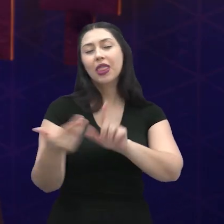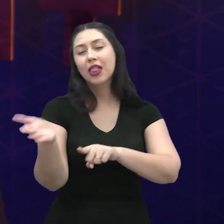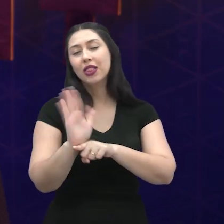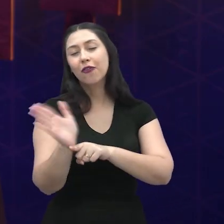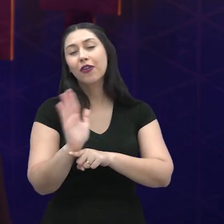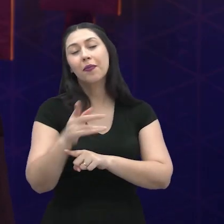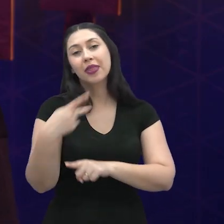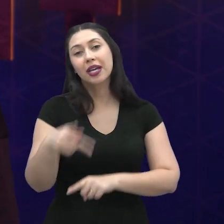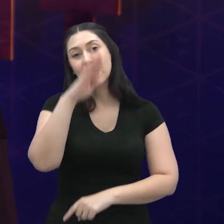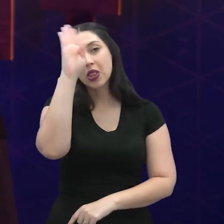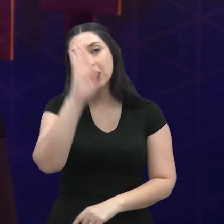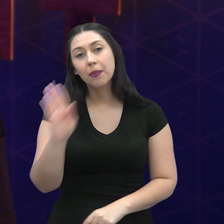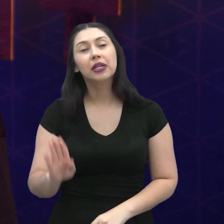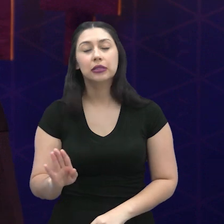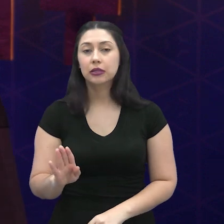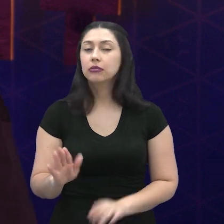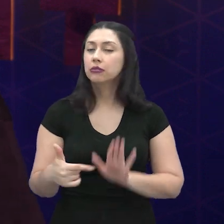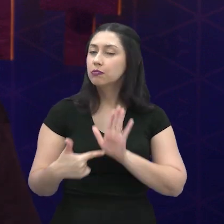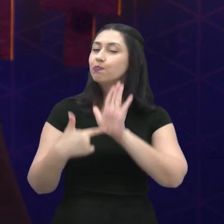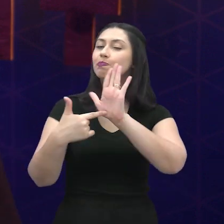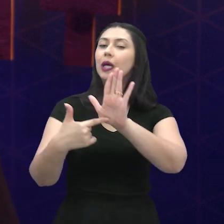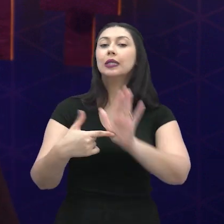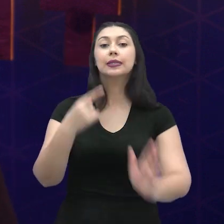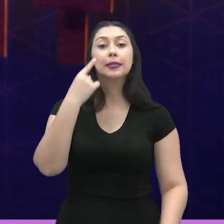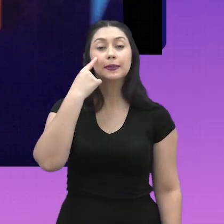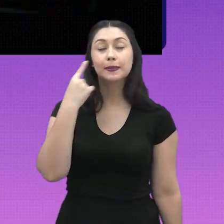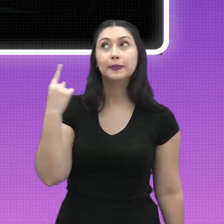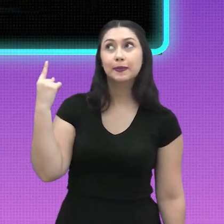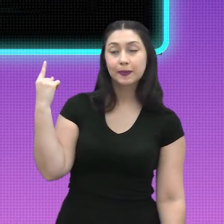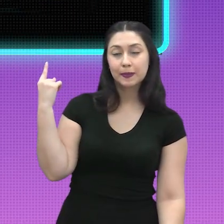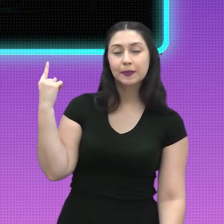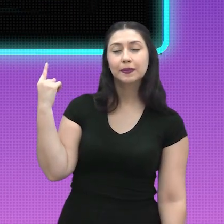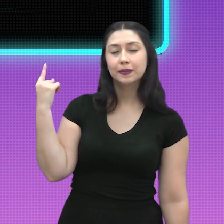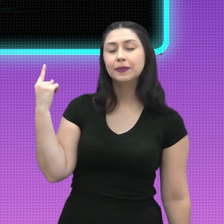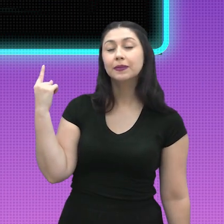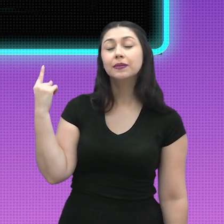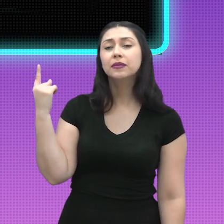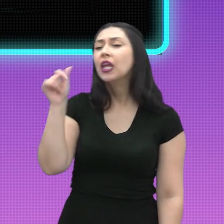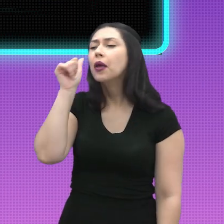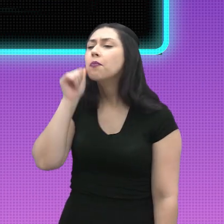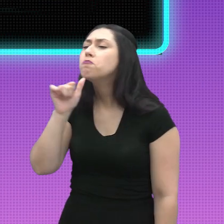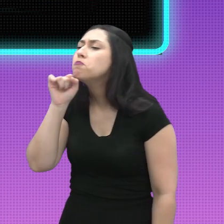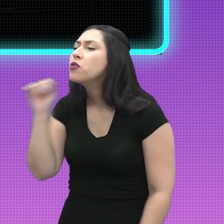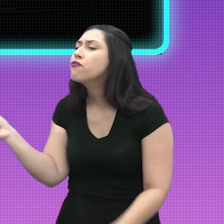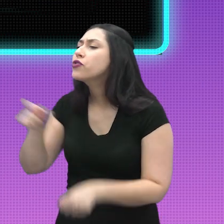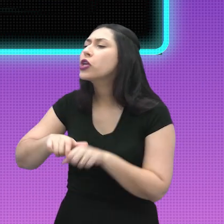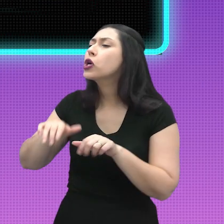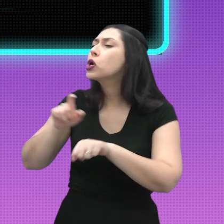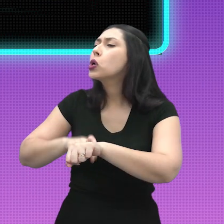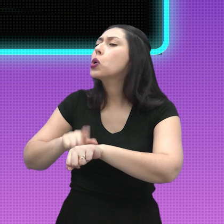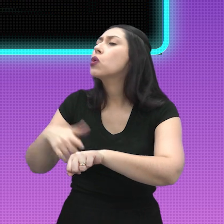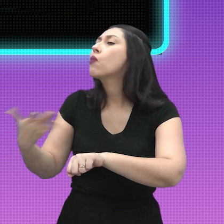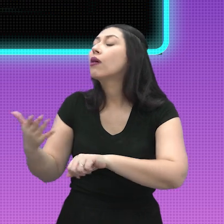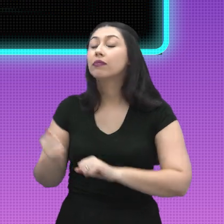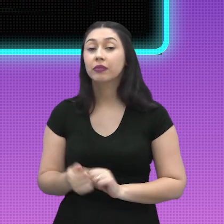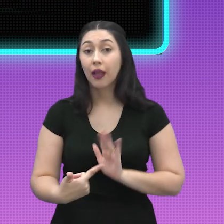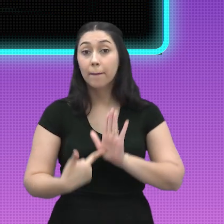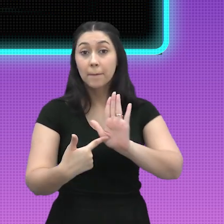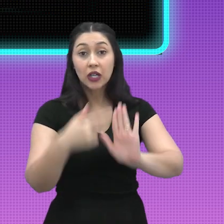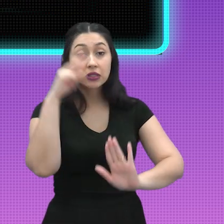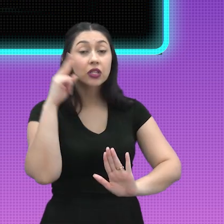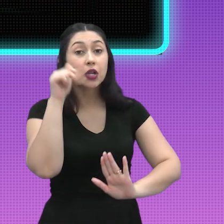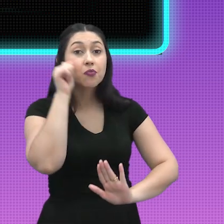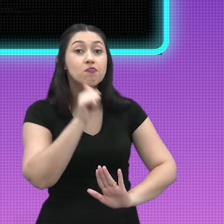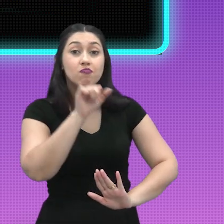citar um filme brasileiro que é assim, é o retrato disso, que é Que Horas Ela Volta, né? Que a gente acompanha a história de